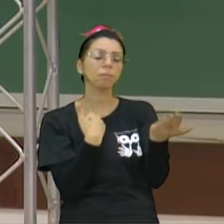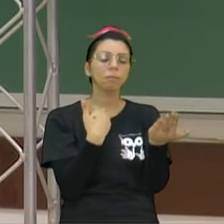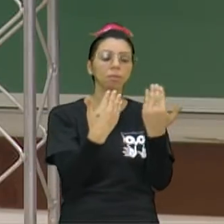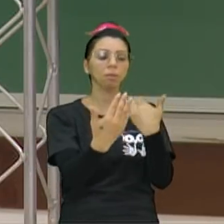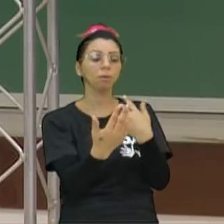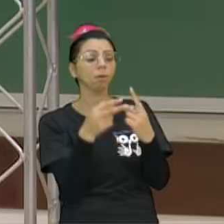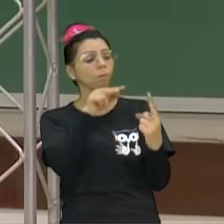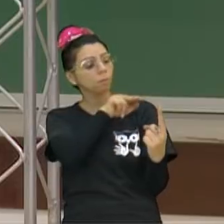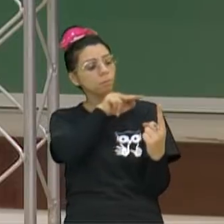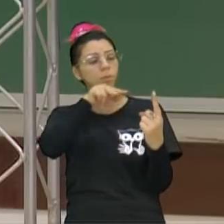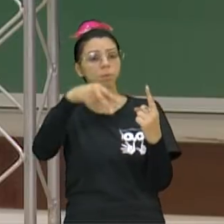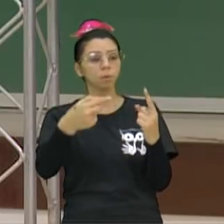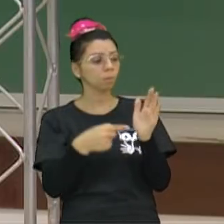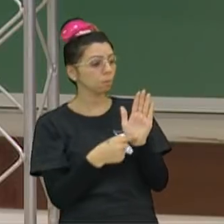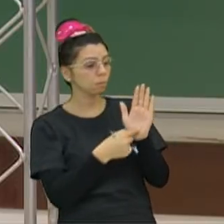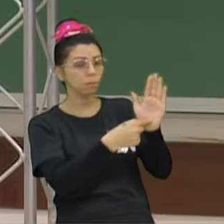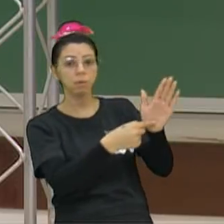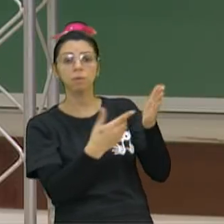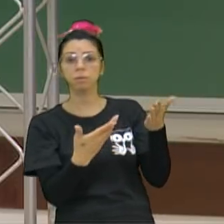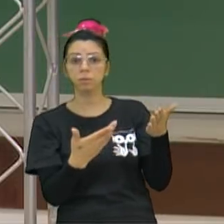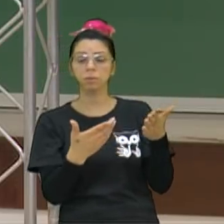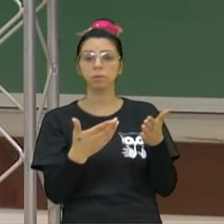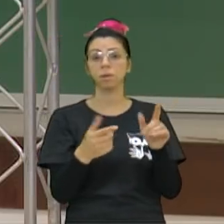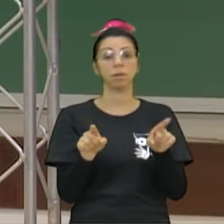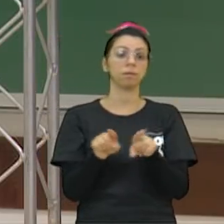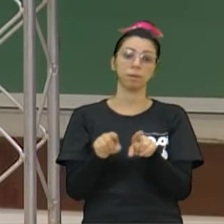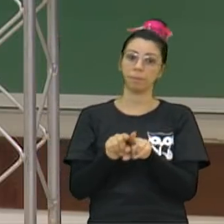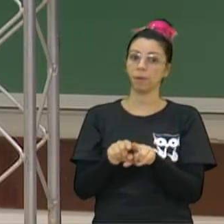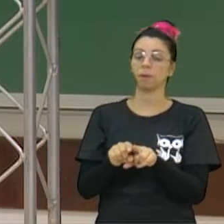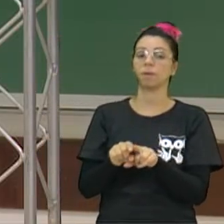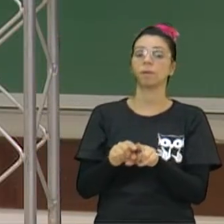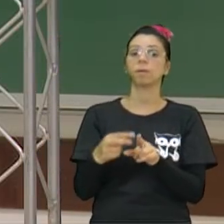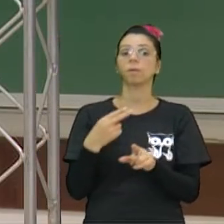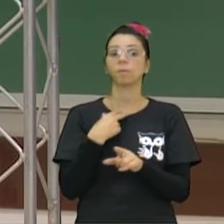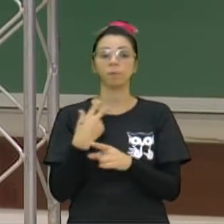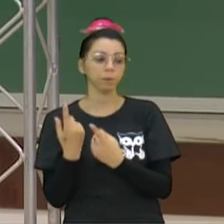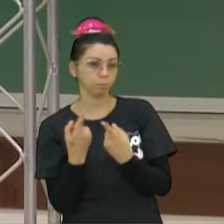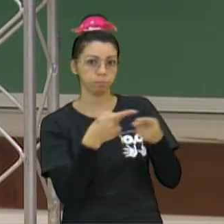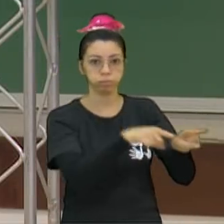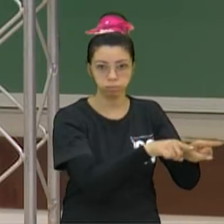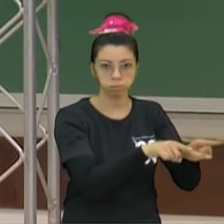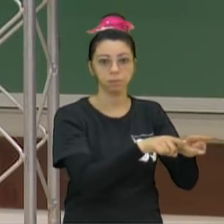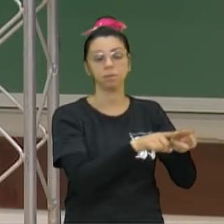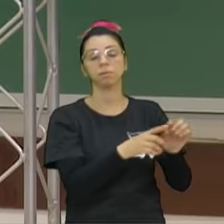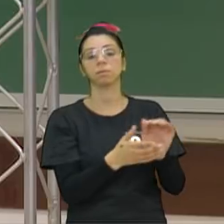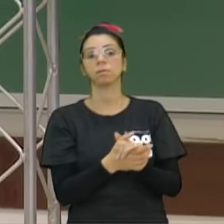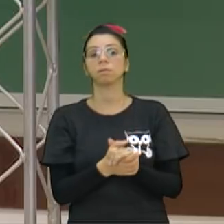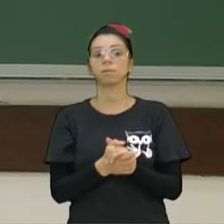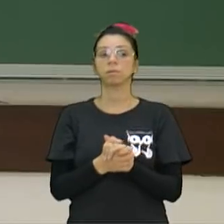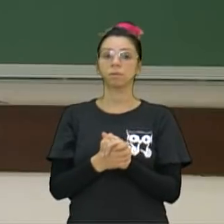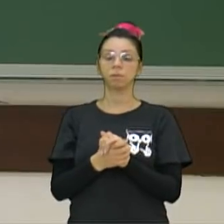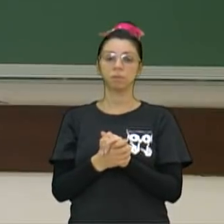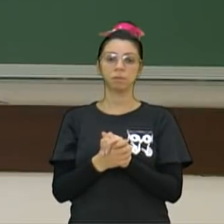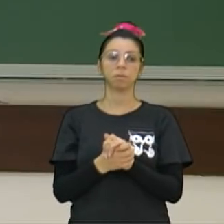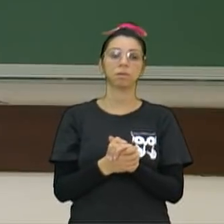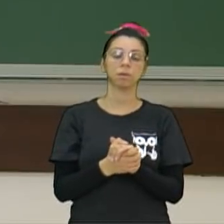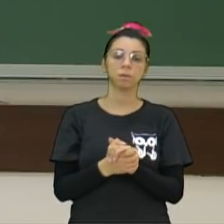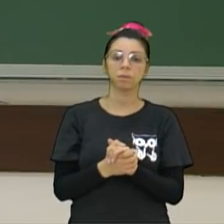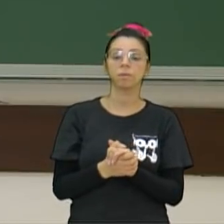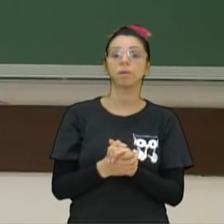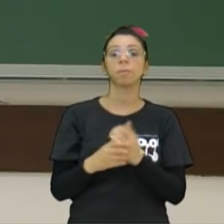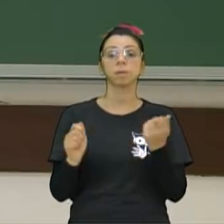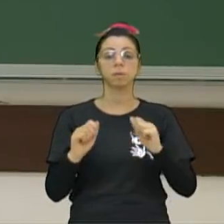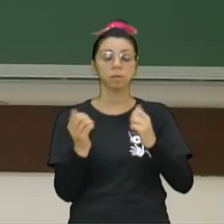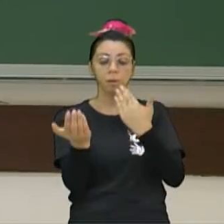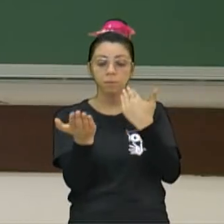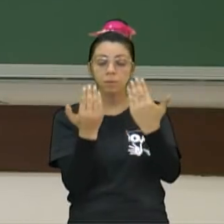ponto de vista de uma forma que também não seja ofensivo para ela, né? Então, use argumentos, use o diálogo,